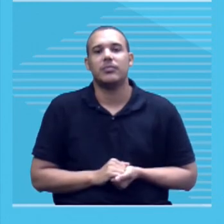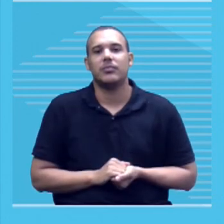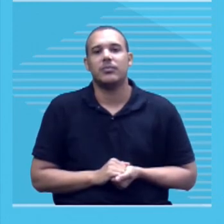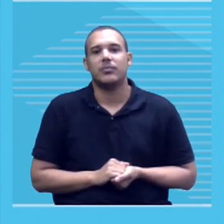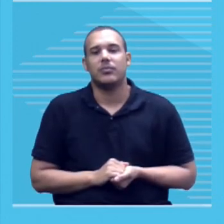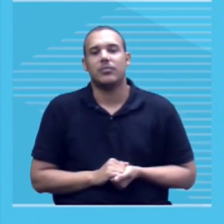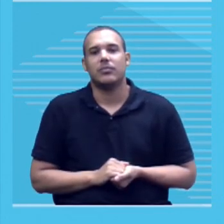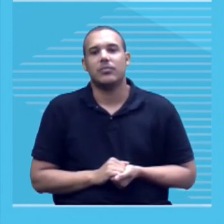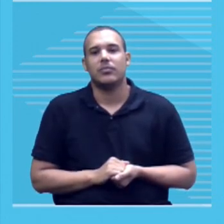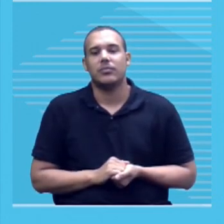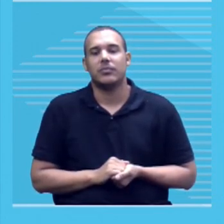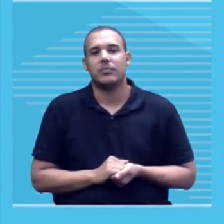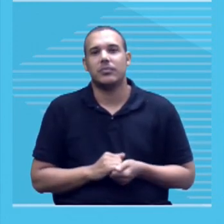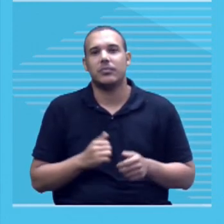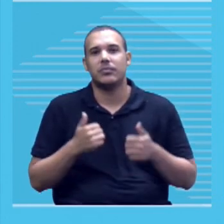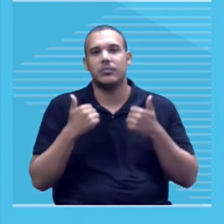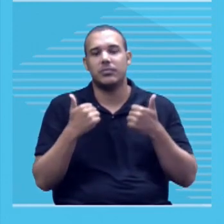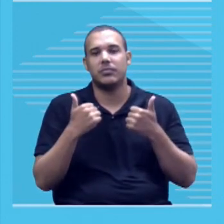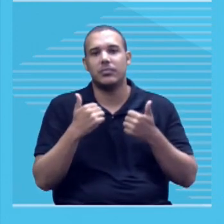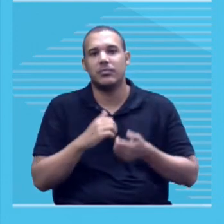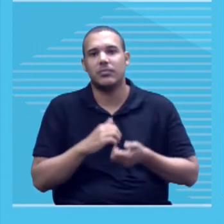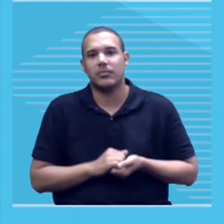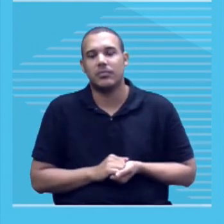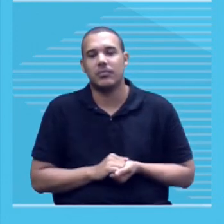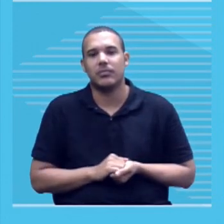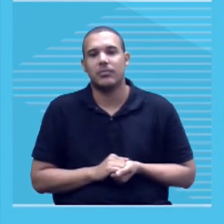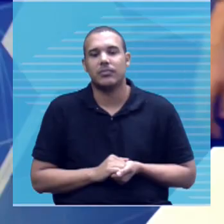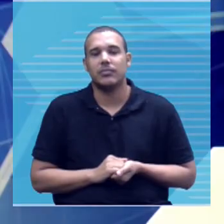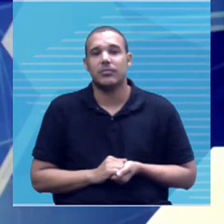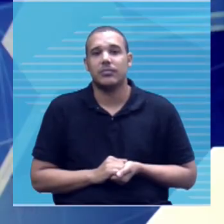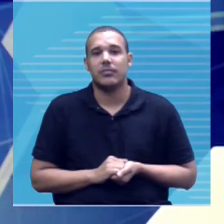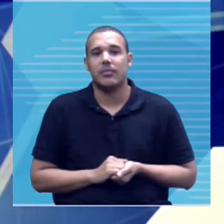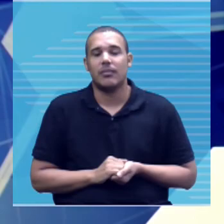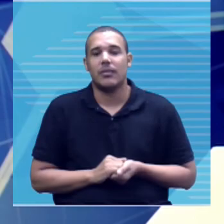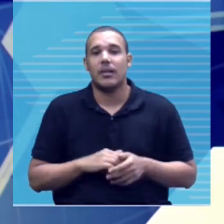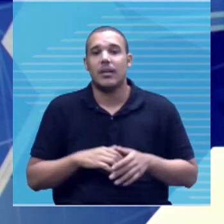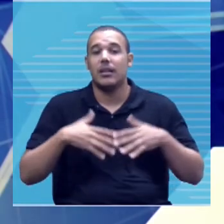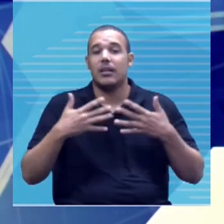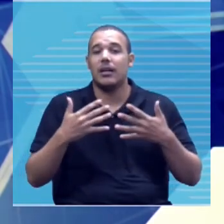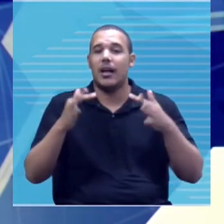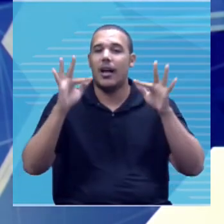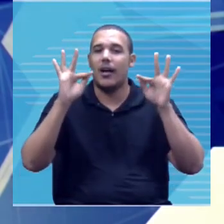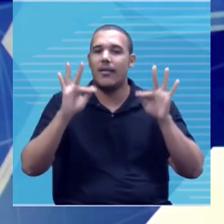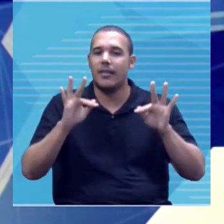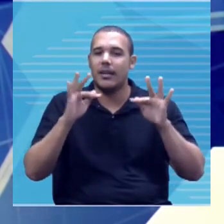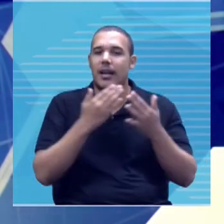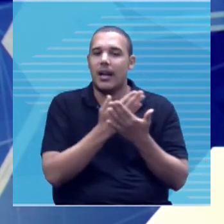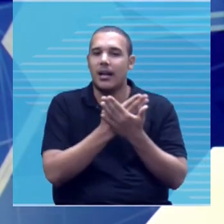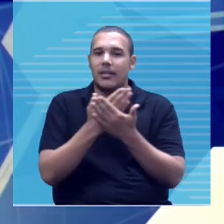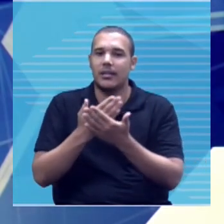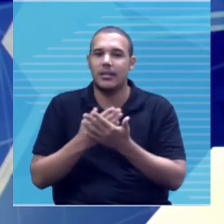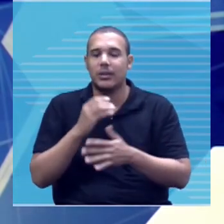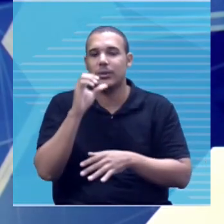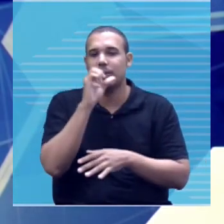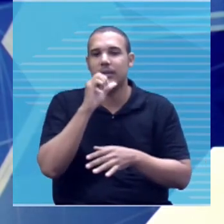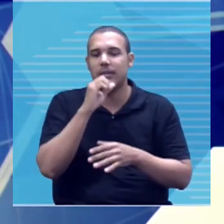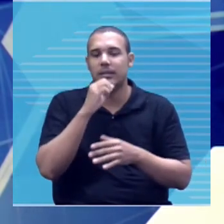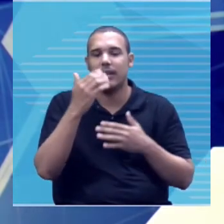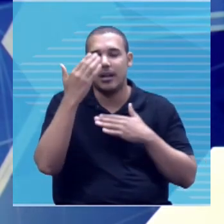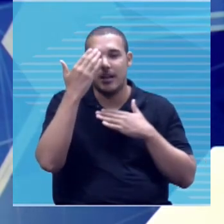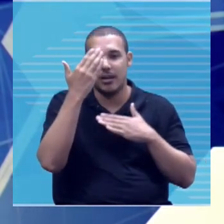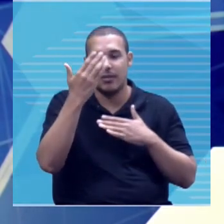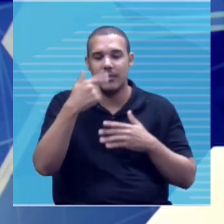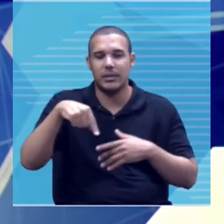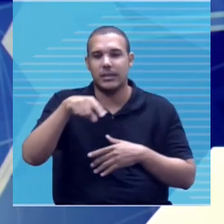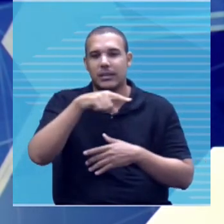ali. Beleza? Então, galerinha, a gente vai ficando por aqui no nosso sabadão. Queria agradecer